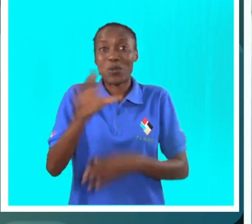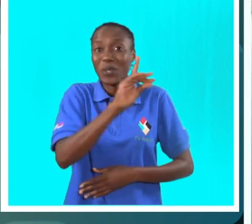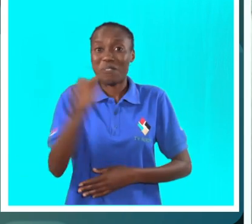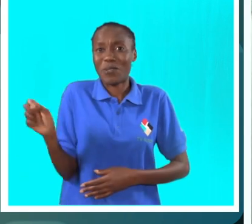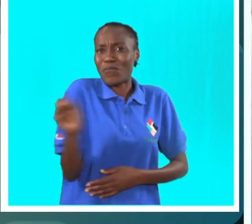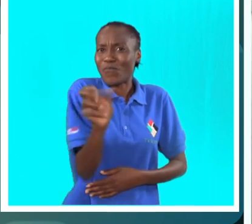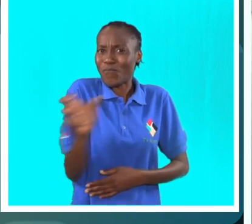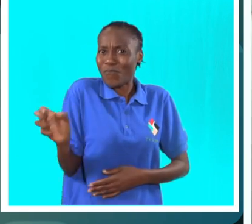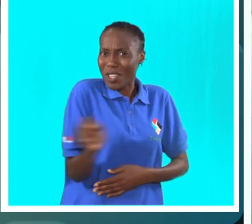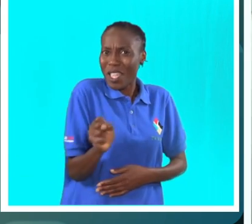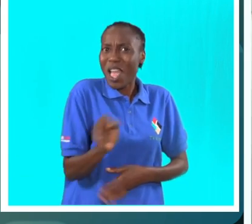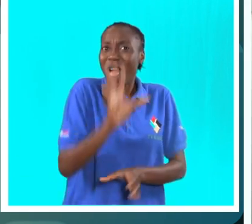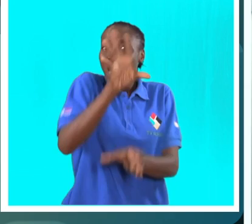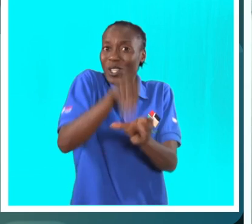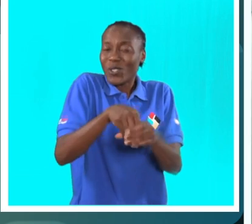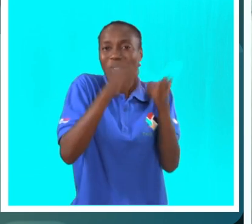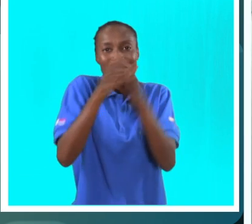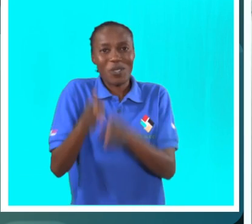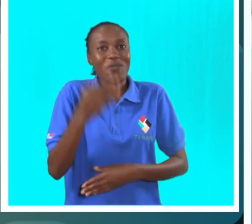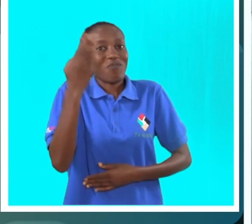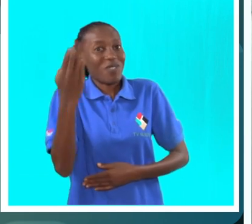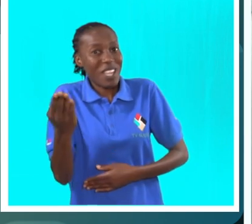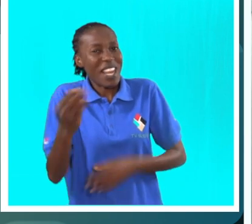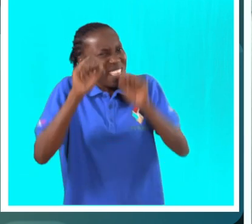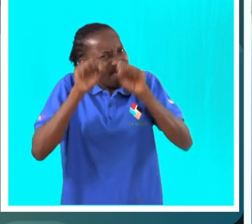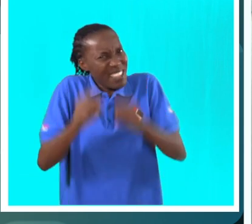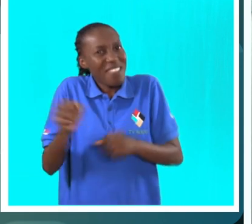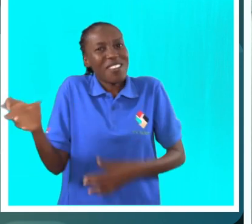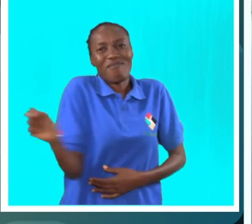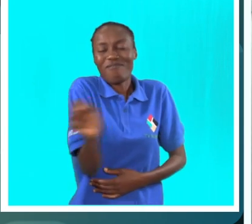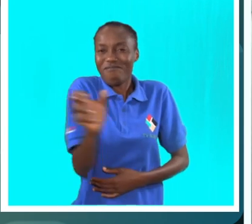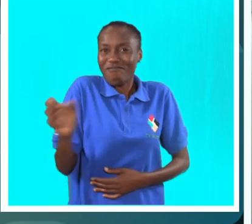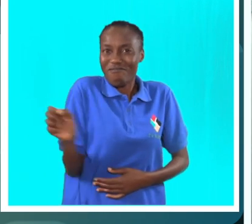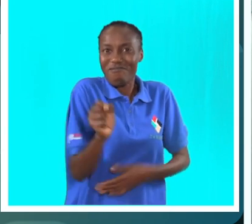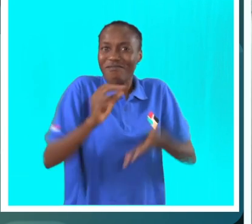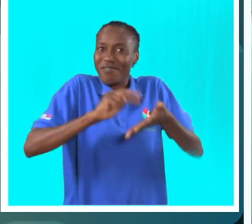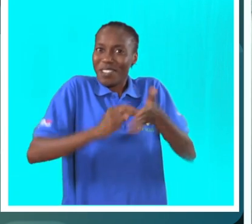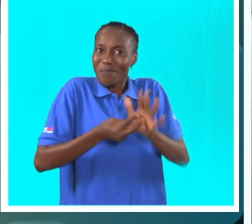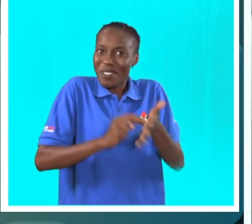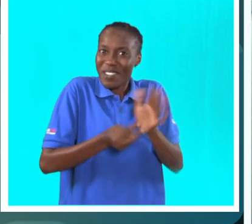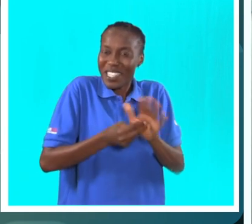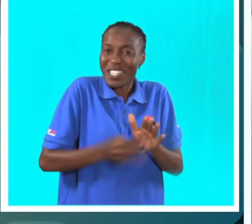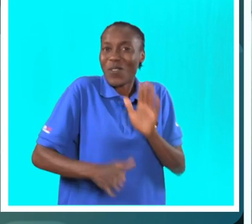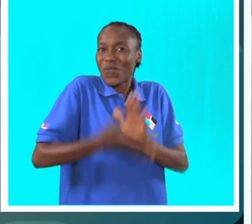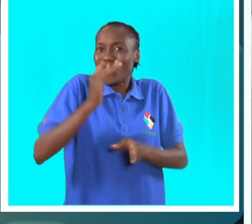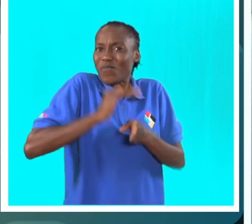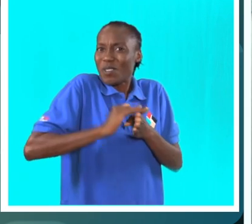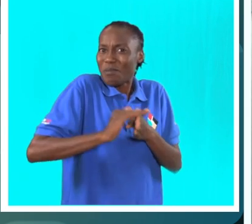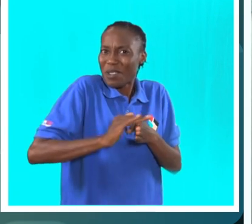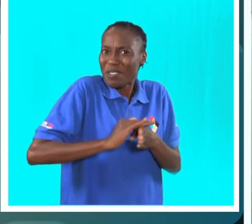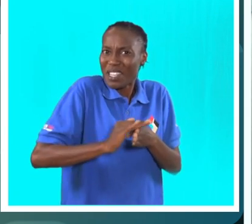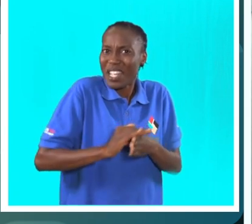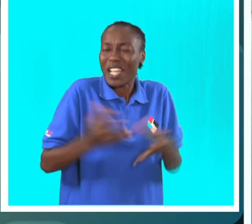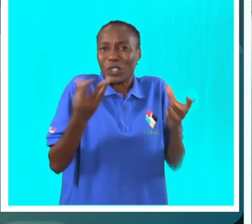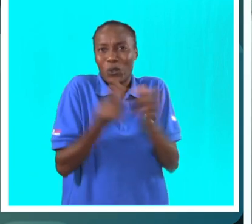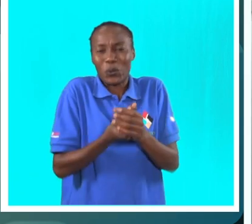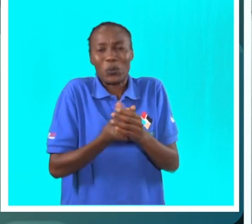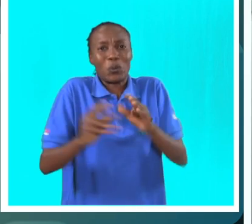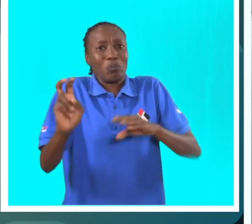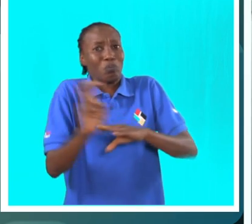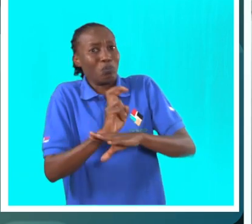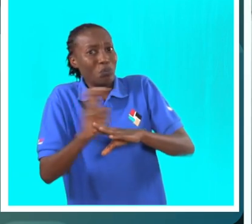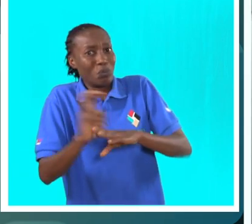com deficiência sem envolver as próprias pessoas então eles têm que nos envolver tanto na planificação na